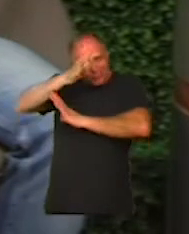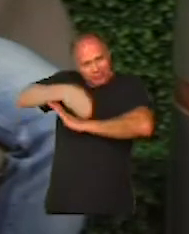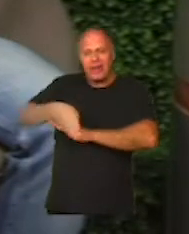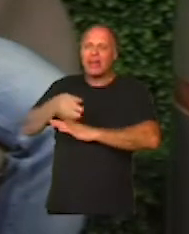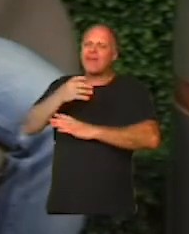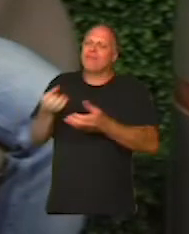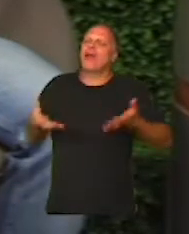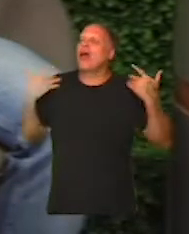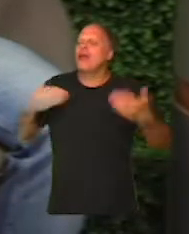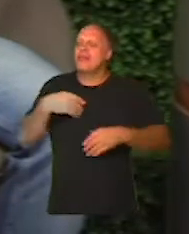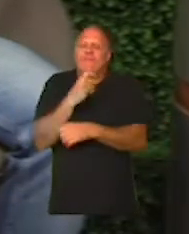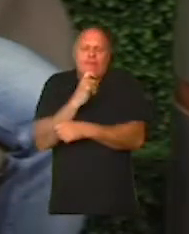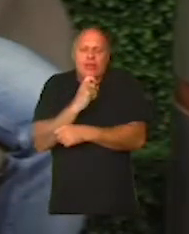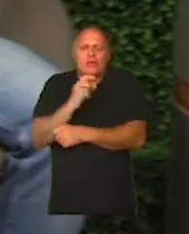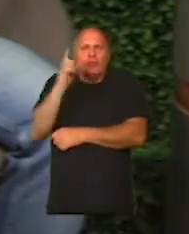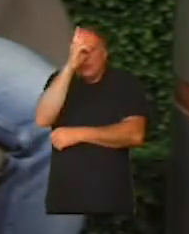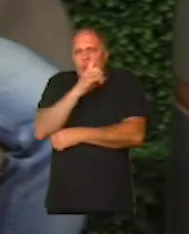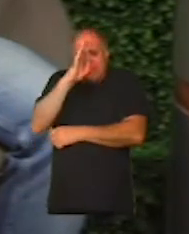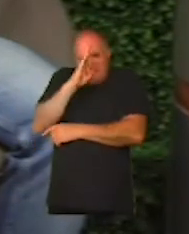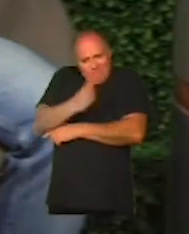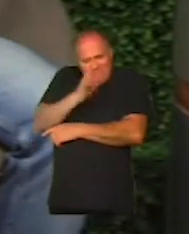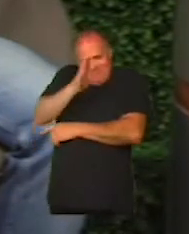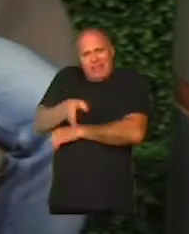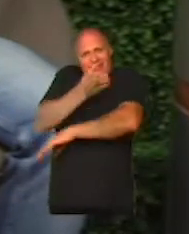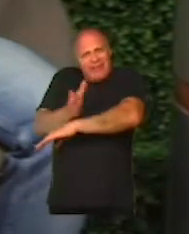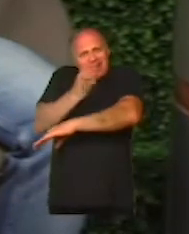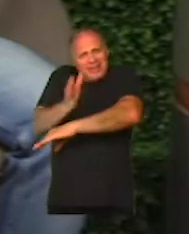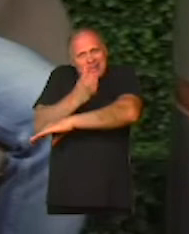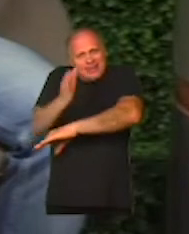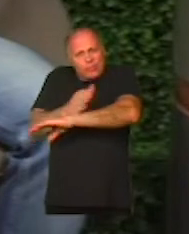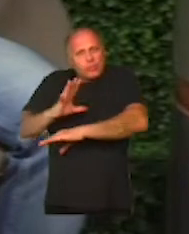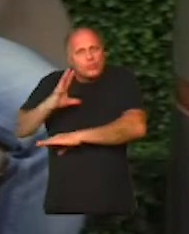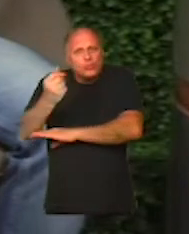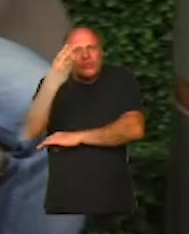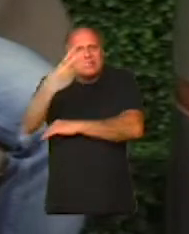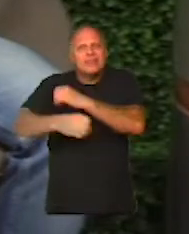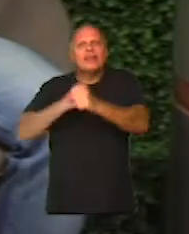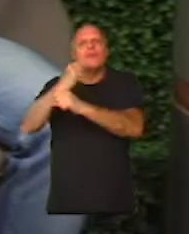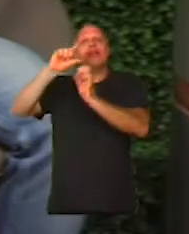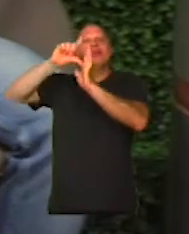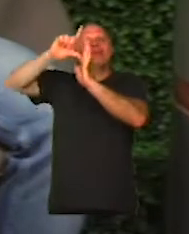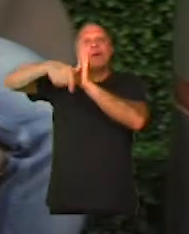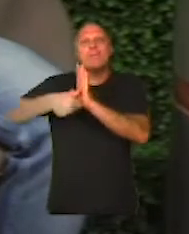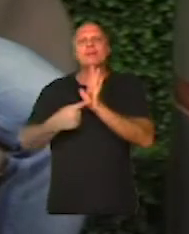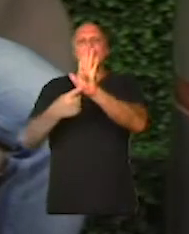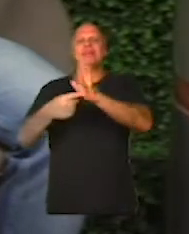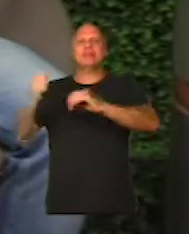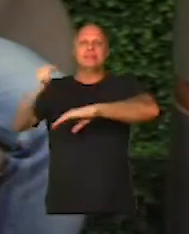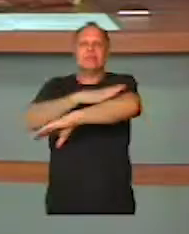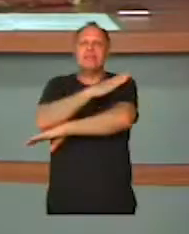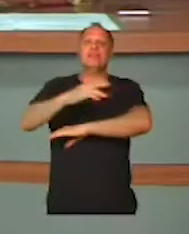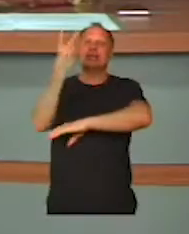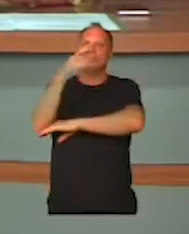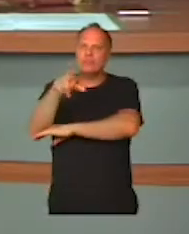inverno, verão, dentro de um lugar para os ensaios. E depois sair a gente foi para Sapiranga, 2 irmãos, a gente foi para